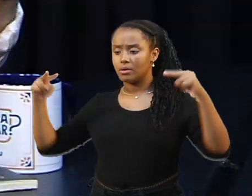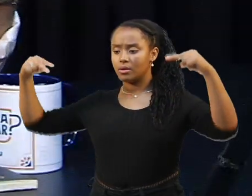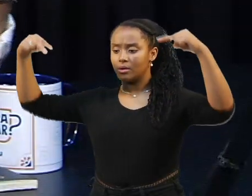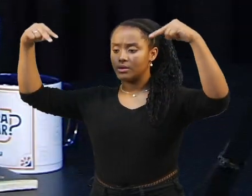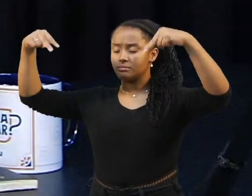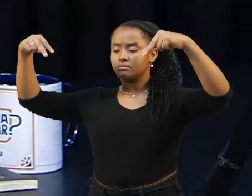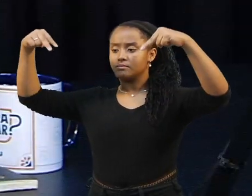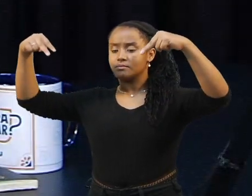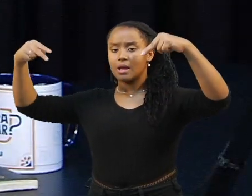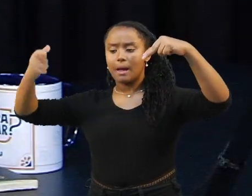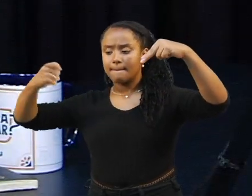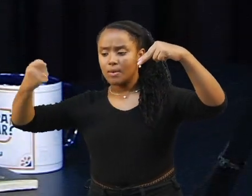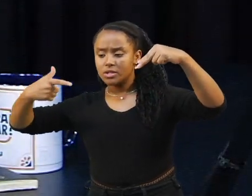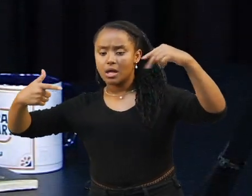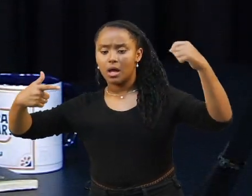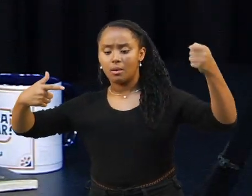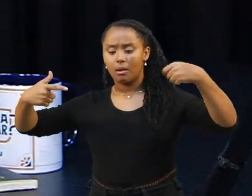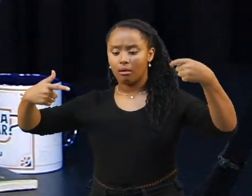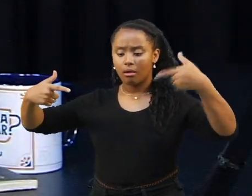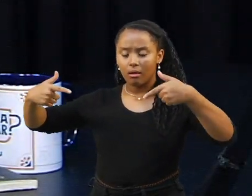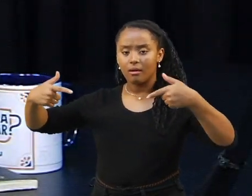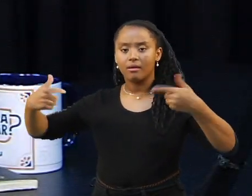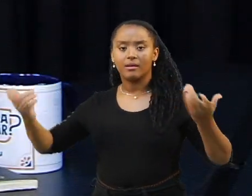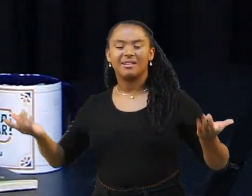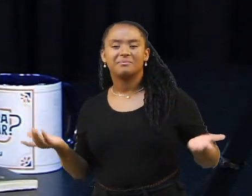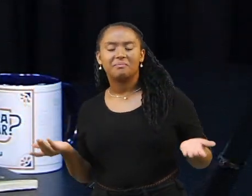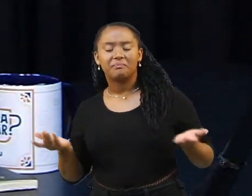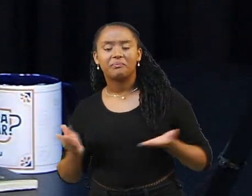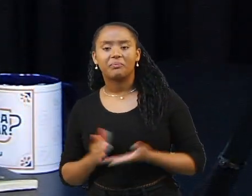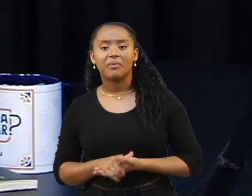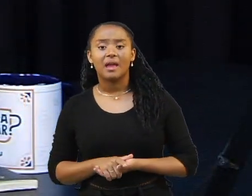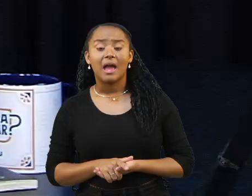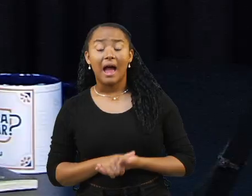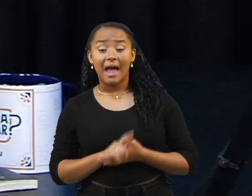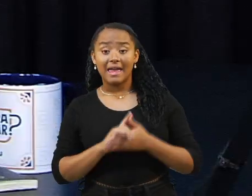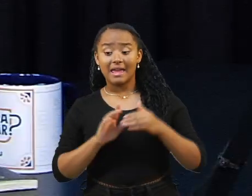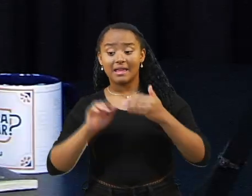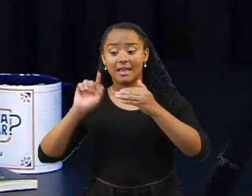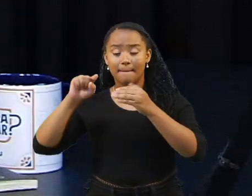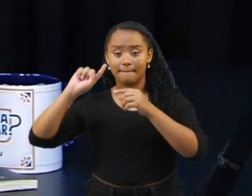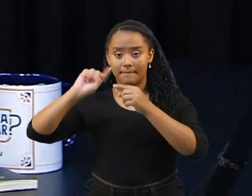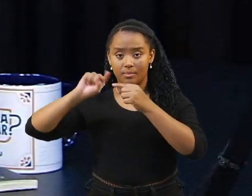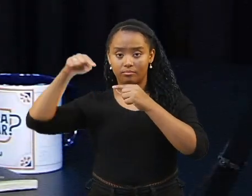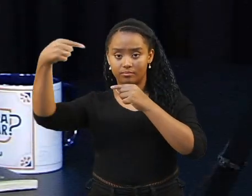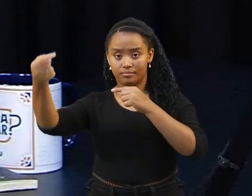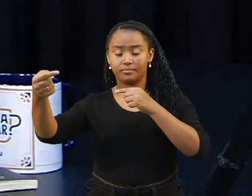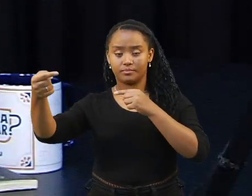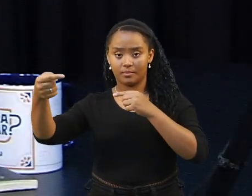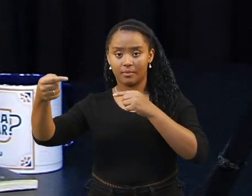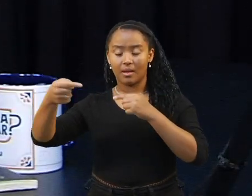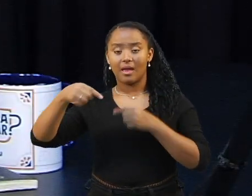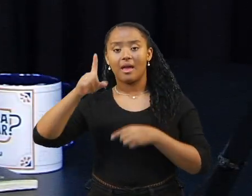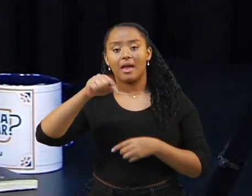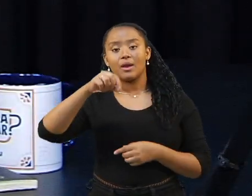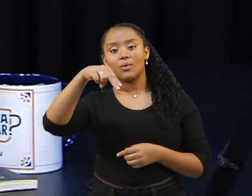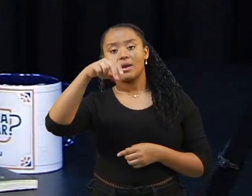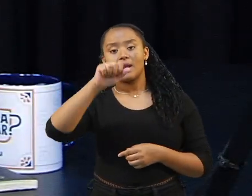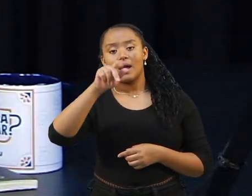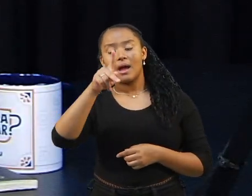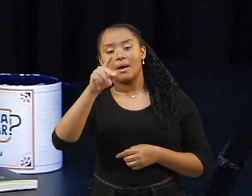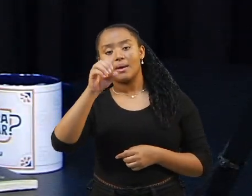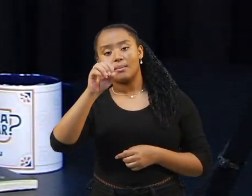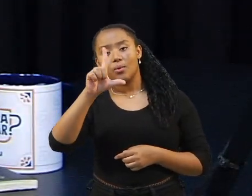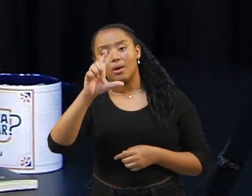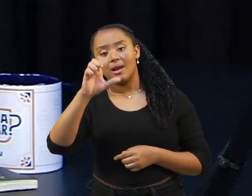torcendo e apostando, né? E embaixo é o Napoleão, o dono de lá.